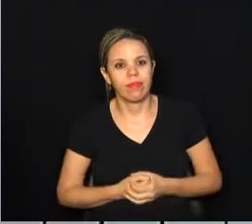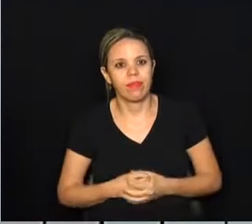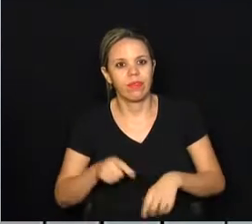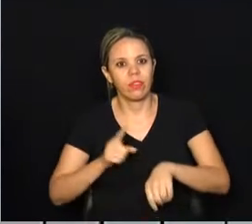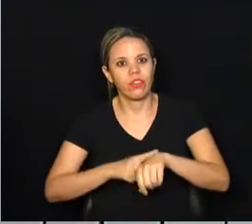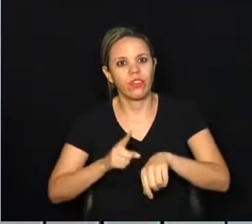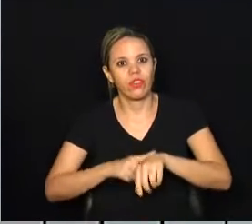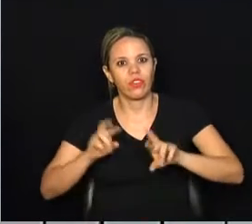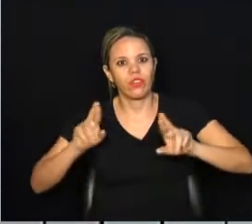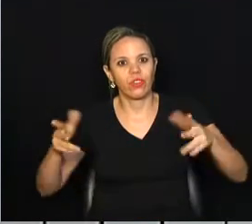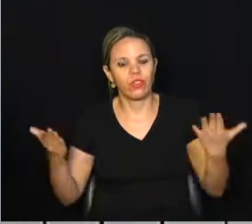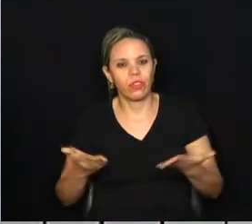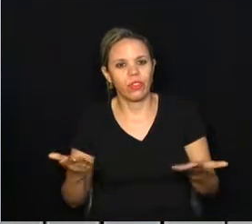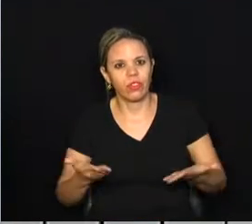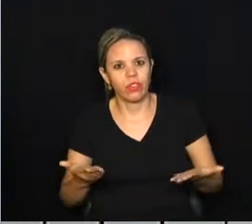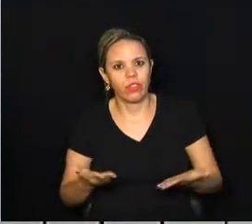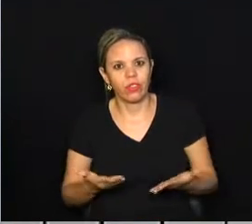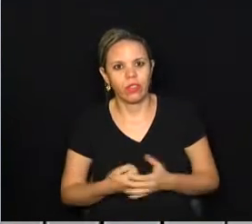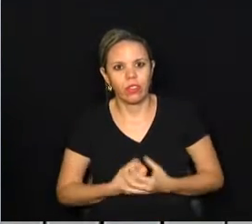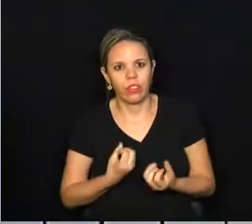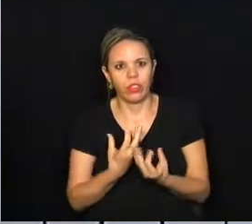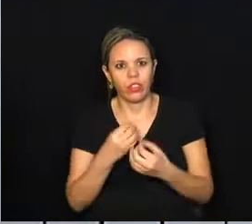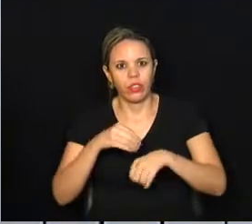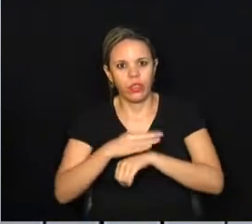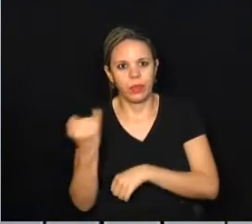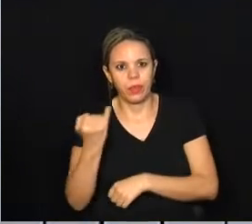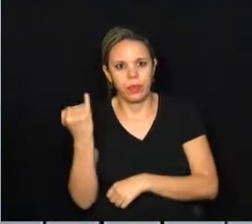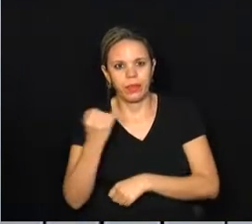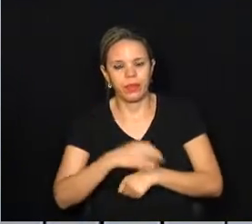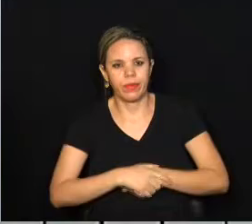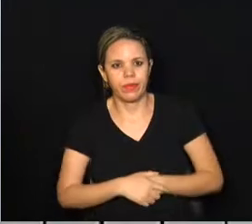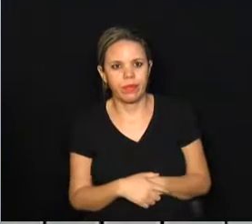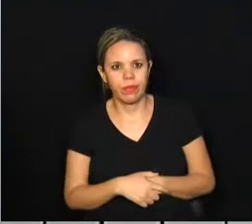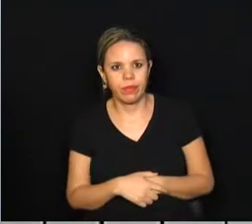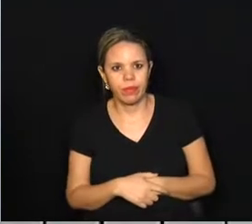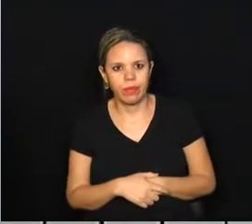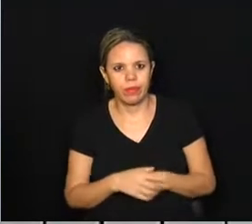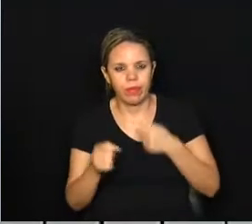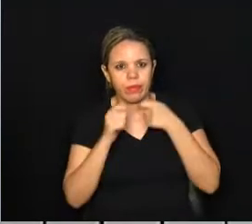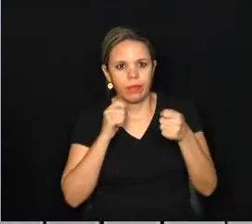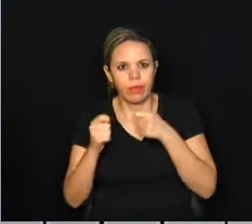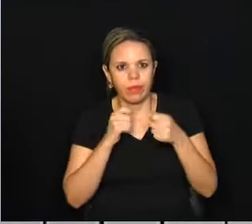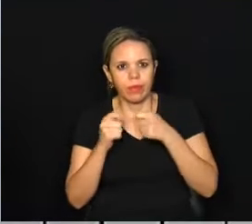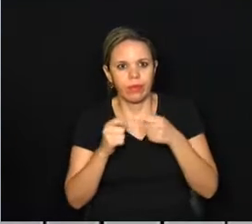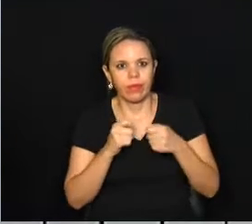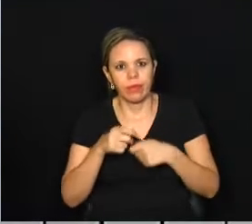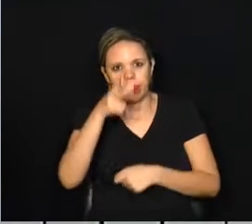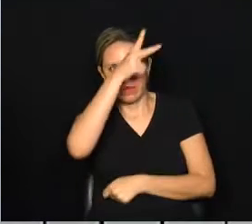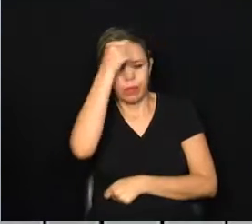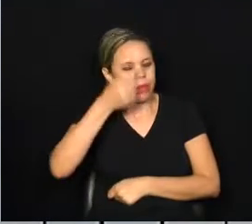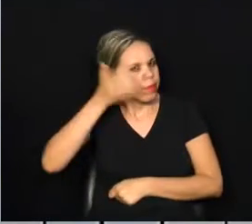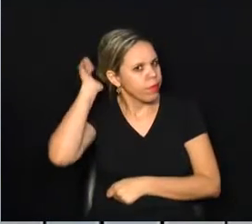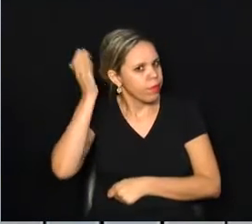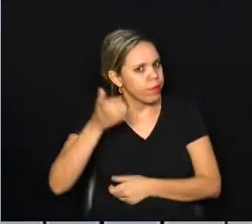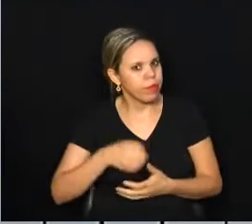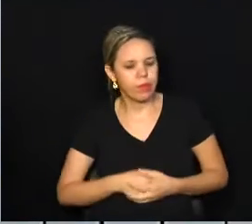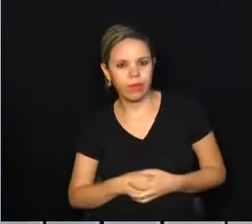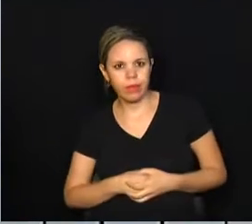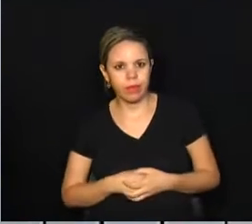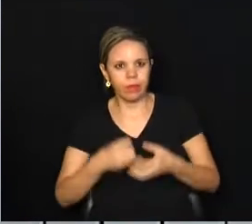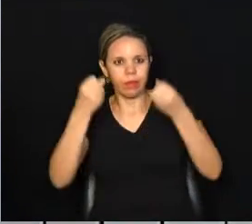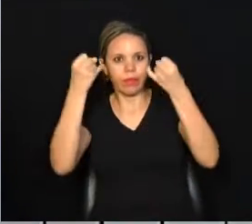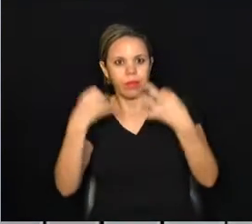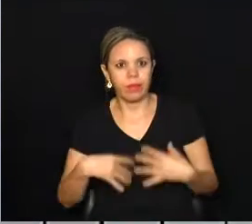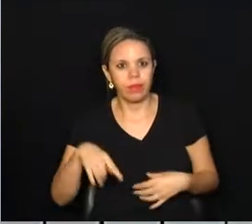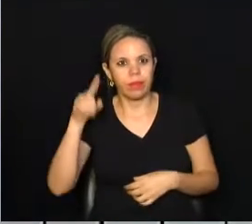horário diferente hoje, mas com informações importantes. Em entrevista coletiva, o prefeito Dário Saad abordou